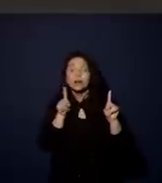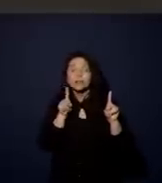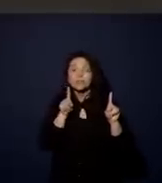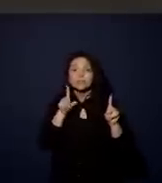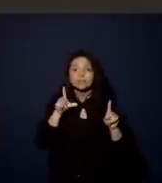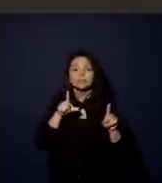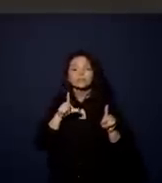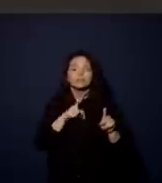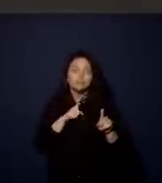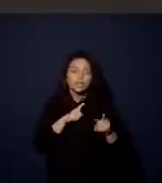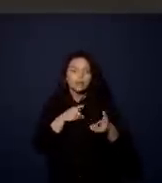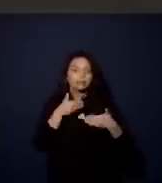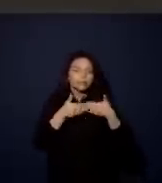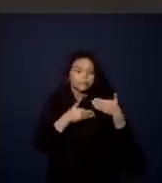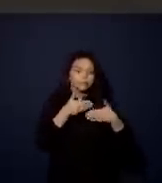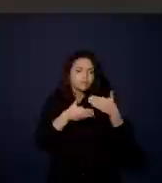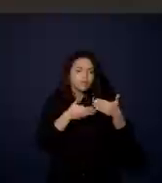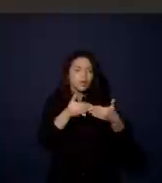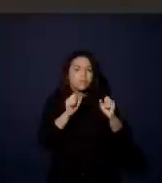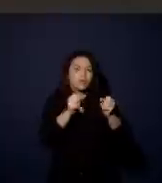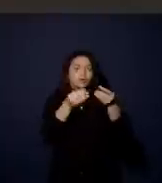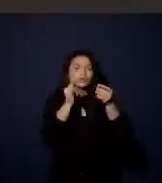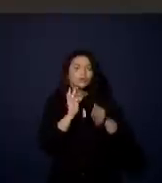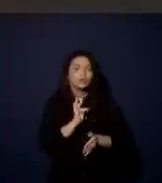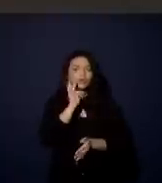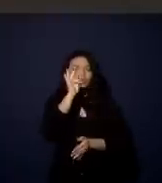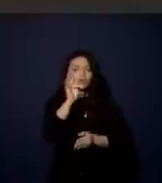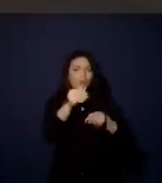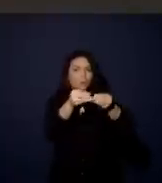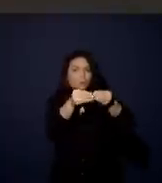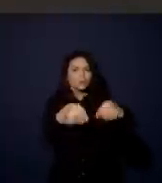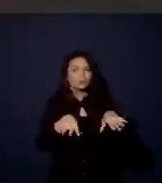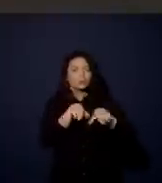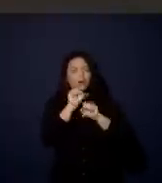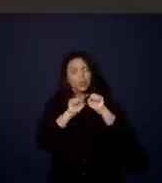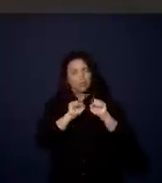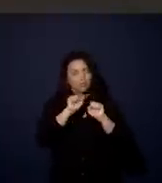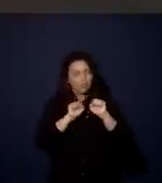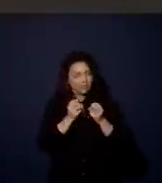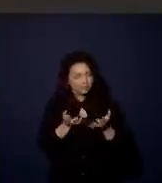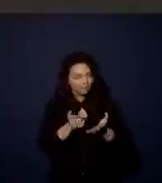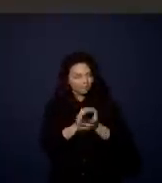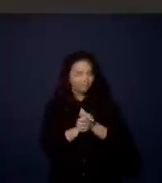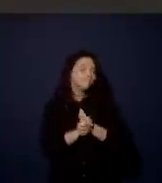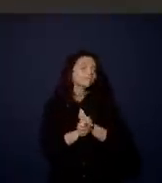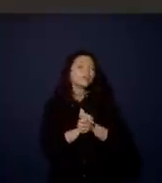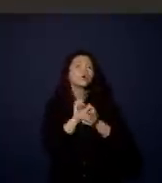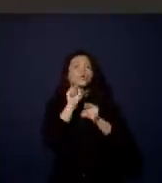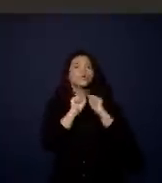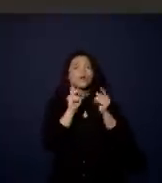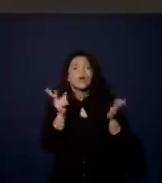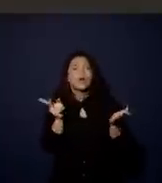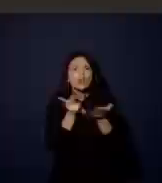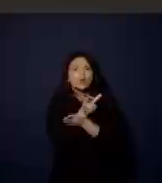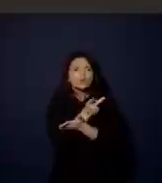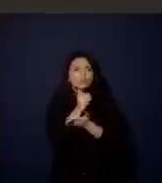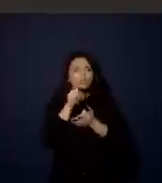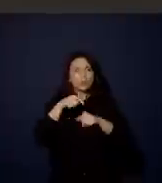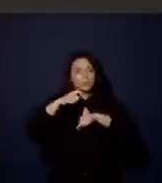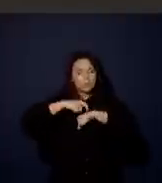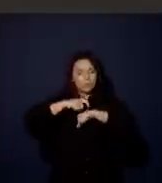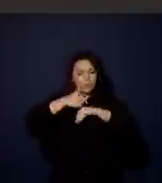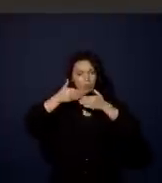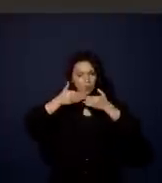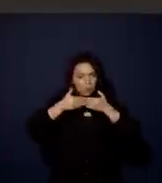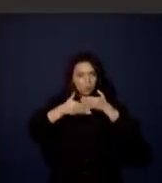efetivamente prejudicar as empresas né e assim o que aconteceu a partir desse